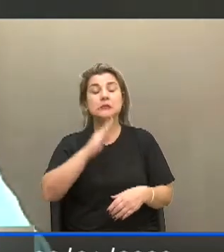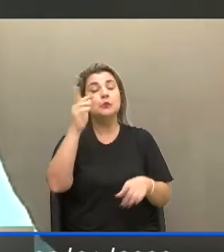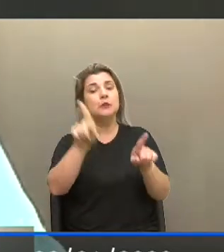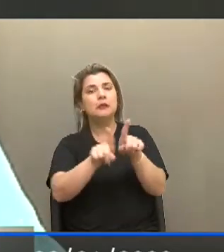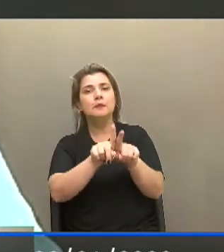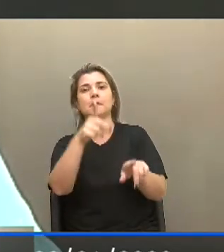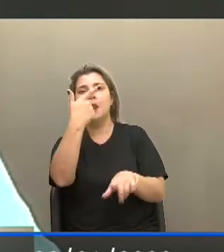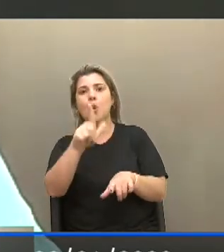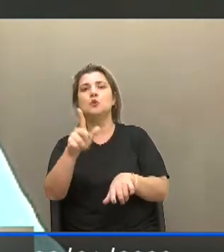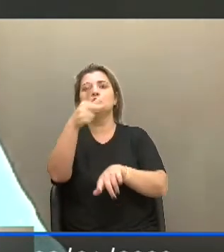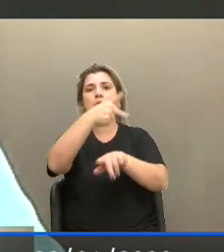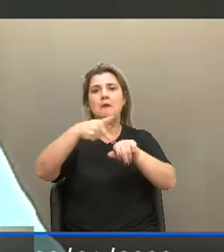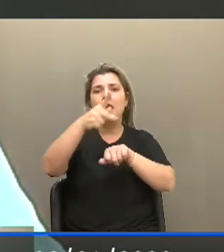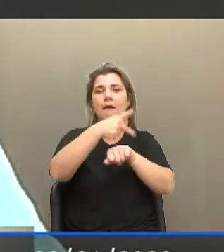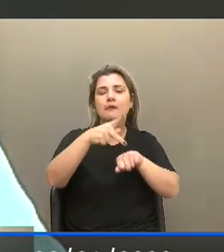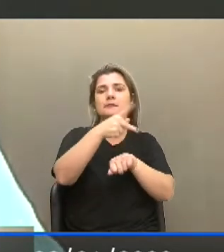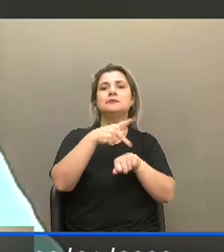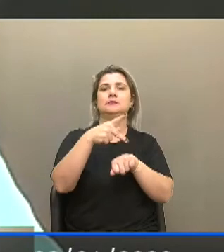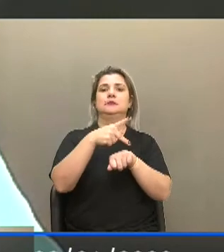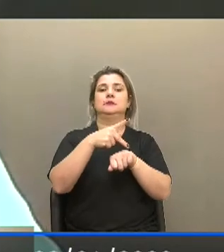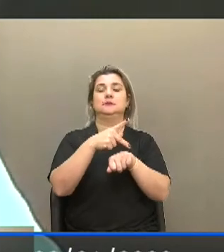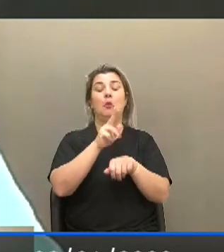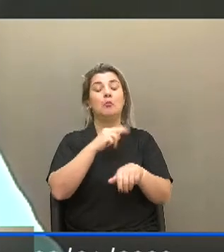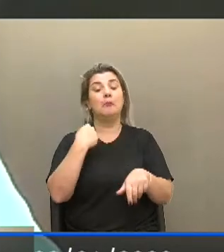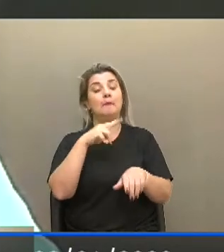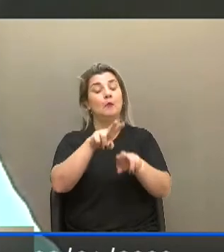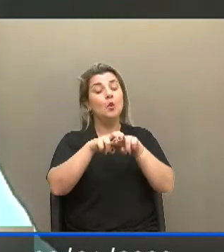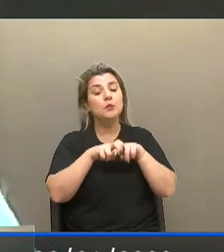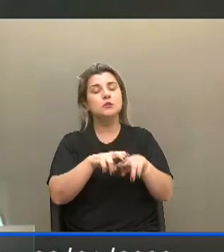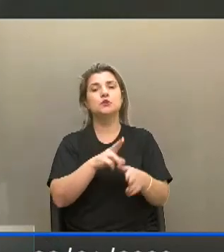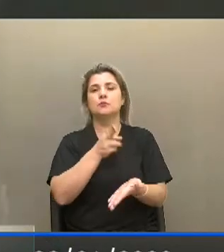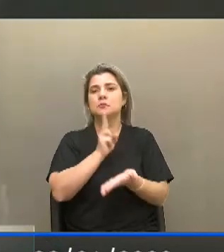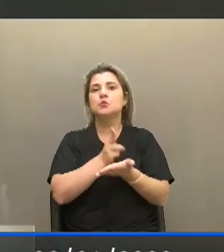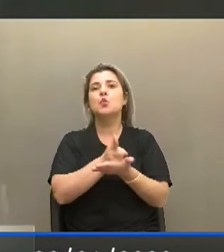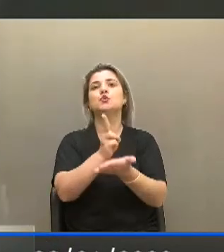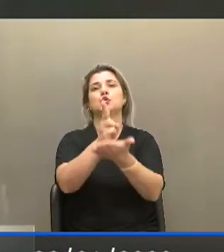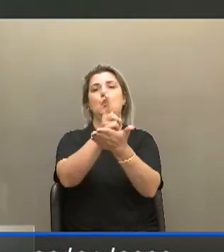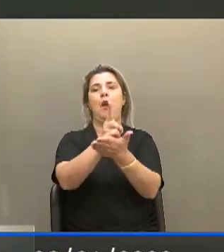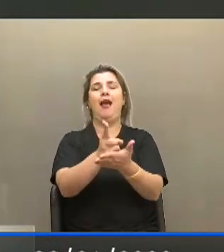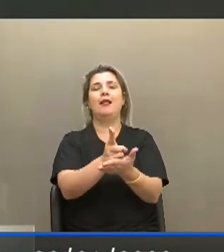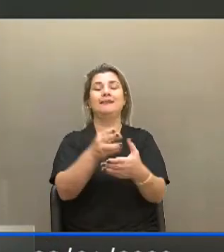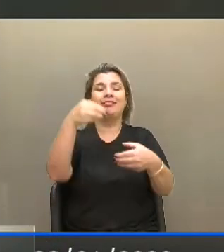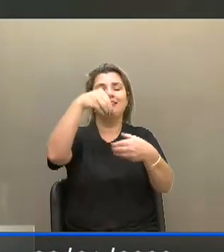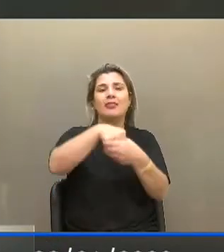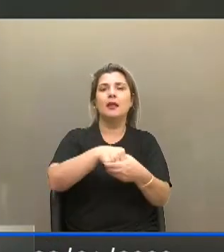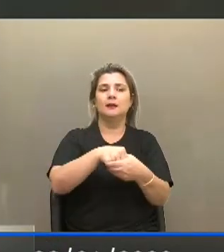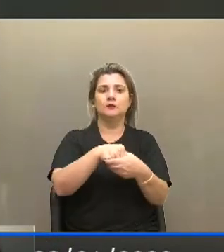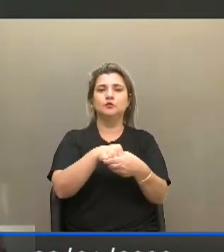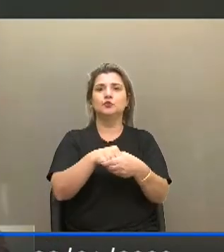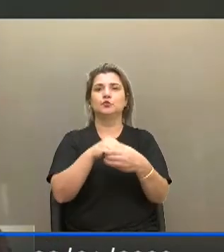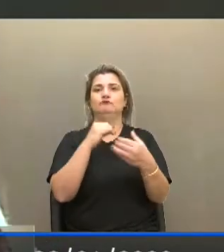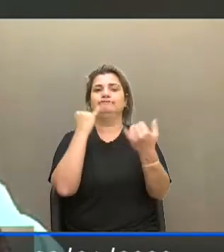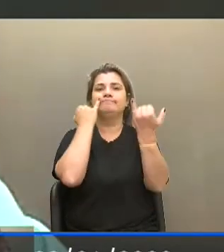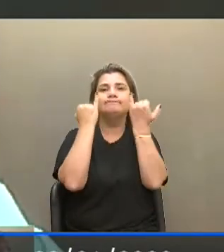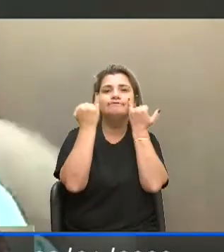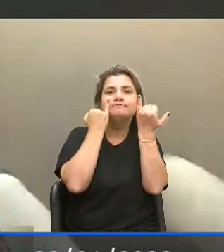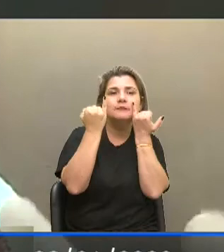Então, nós vamos continuar, né, dentro dessa linha de diálogo, vamos tentar estabelecer cada